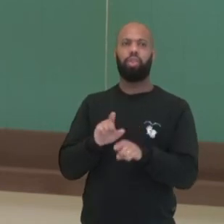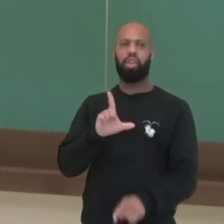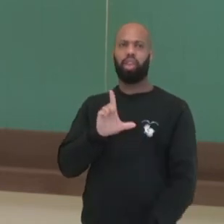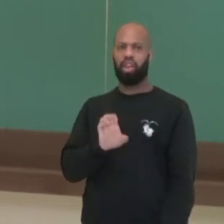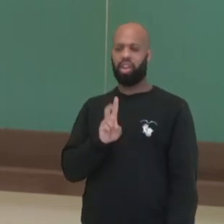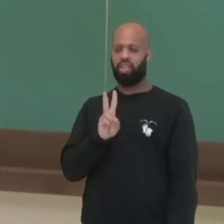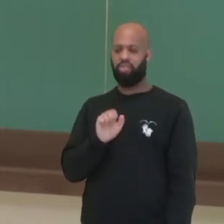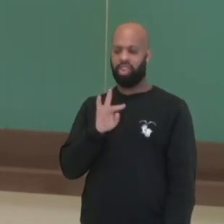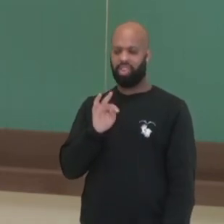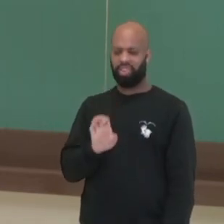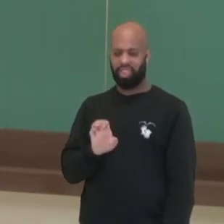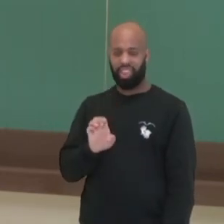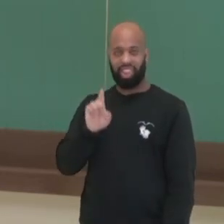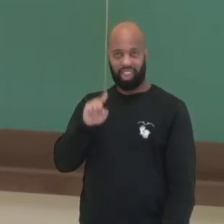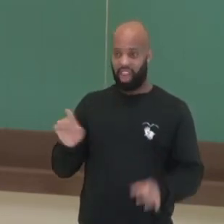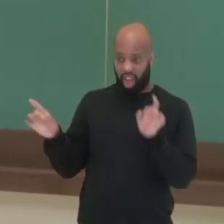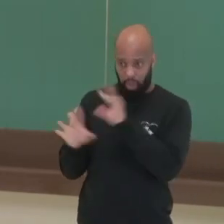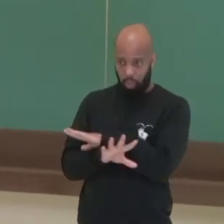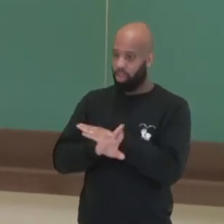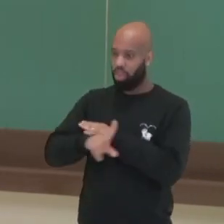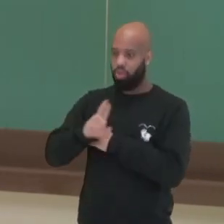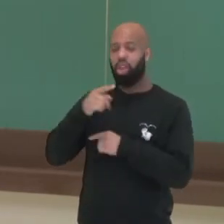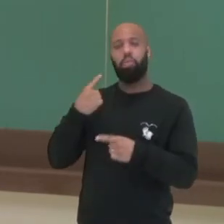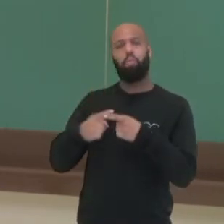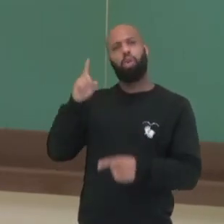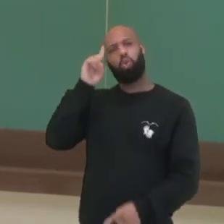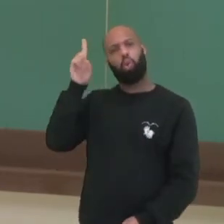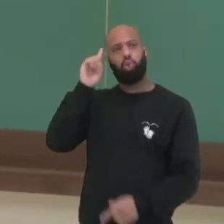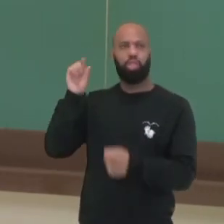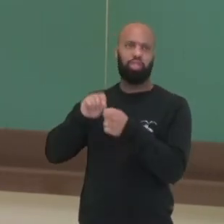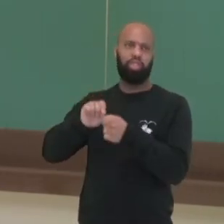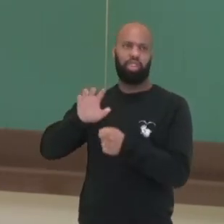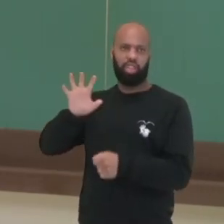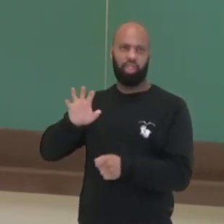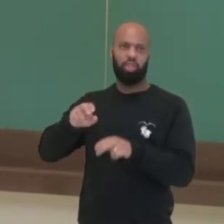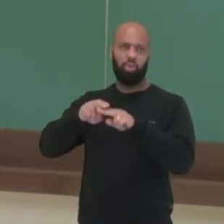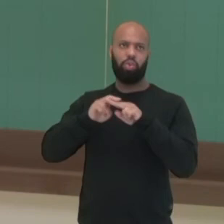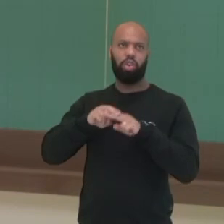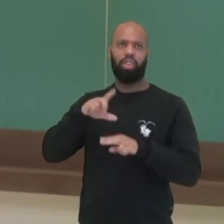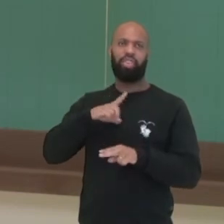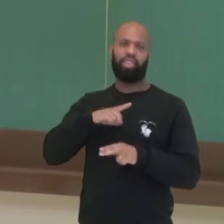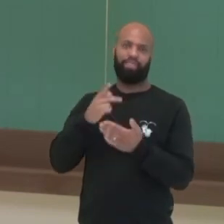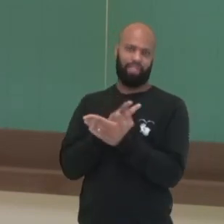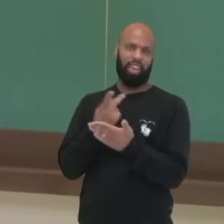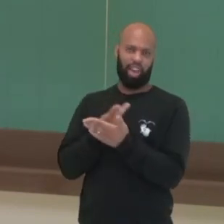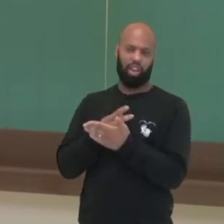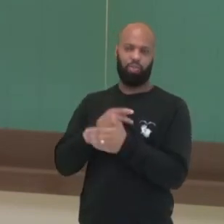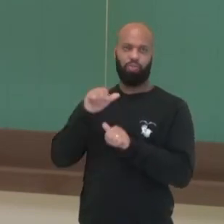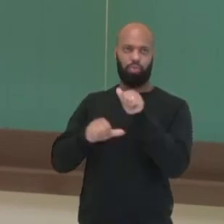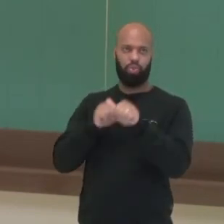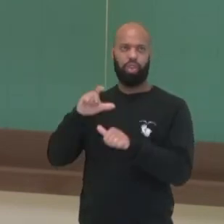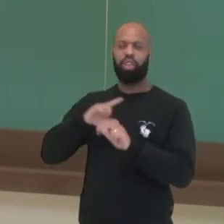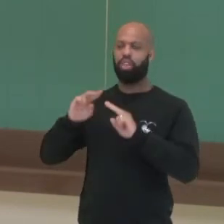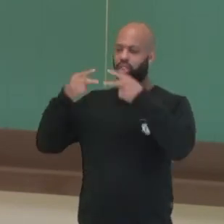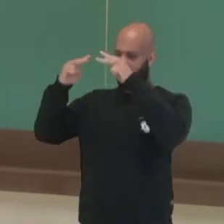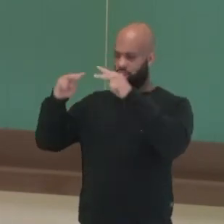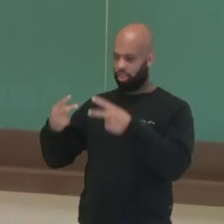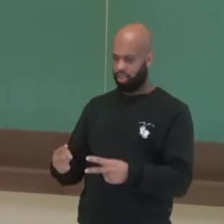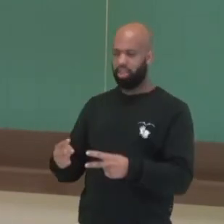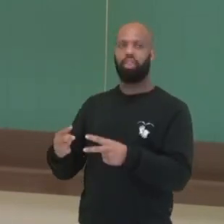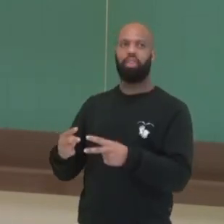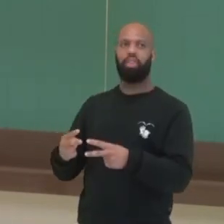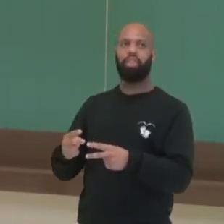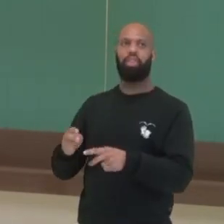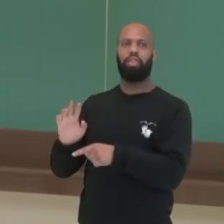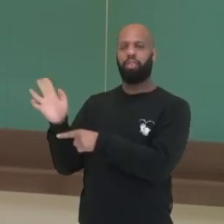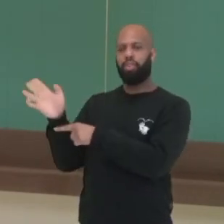não é porque todos os dias é uma ideia de algo frequente, habitual, por isso me levantava. Aqui nós temos as referências.